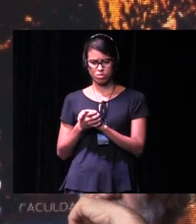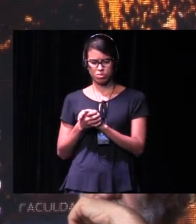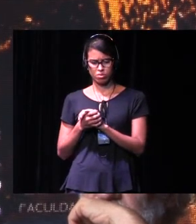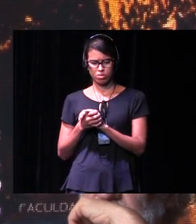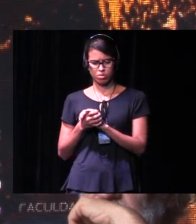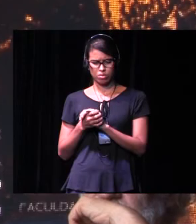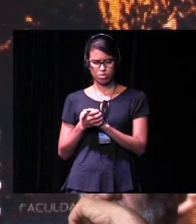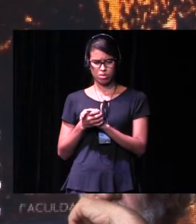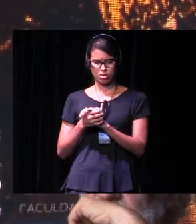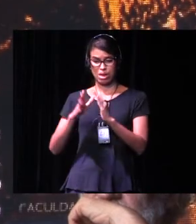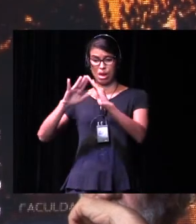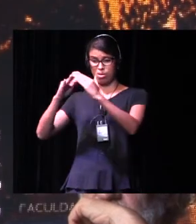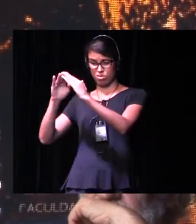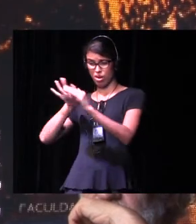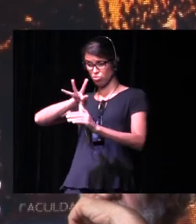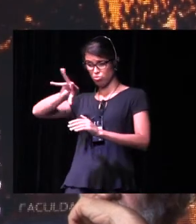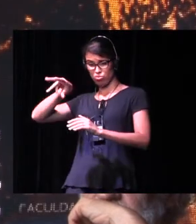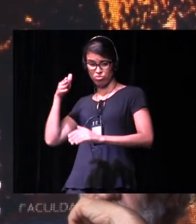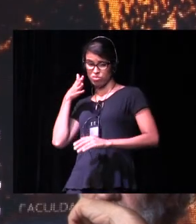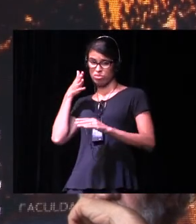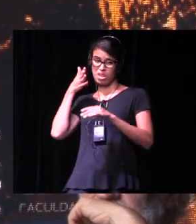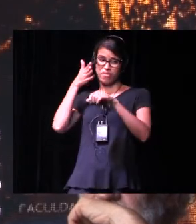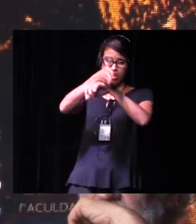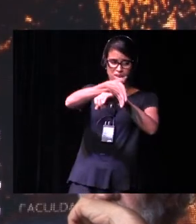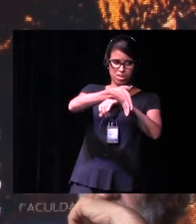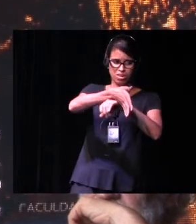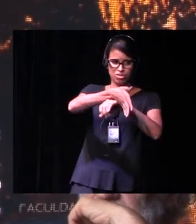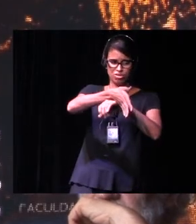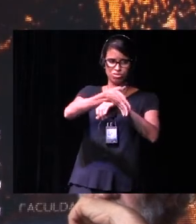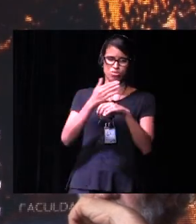se auto-invadiu um território público.